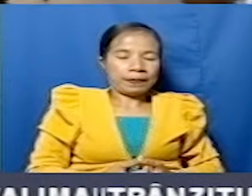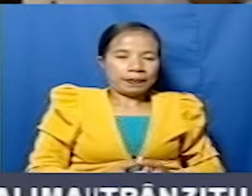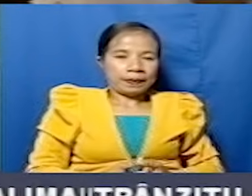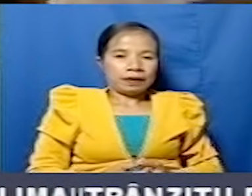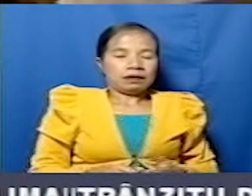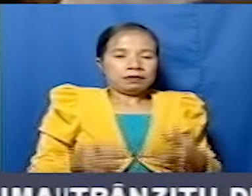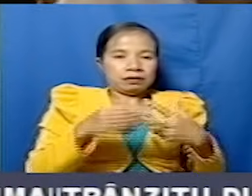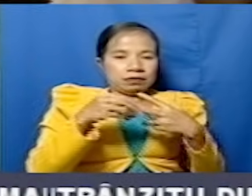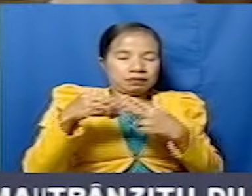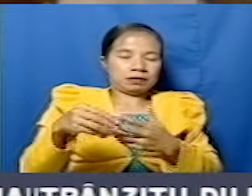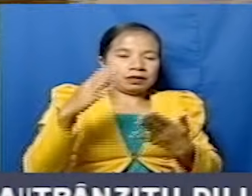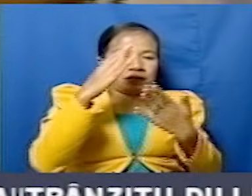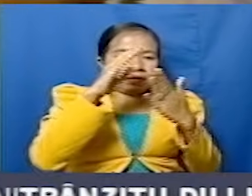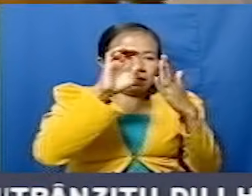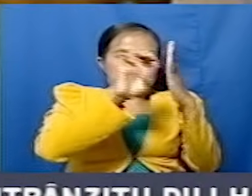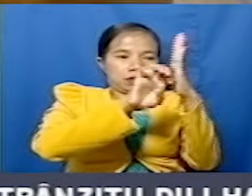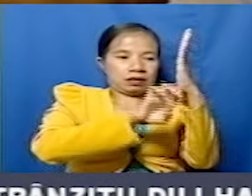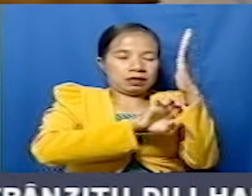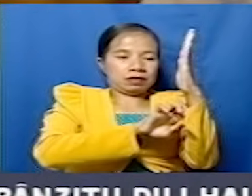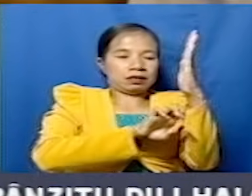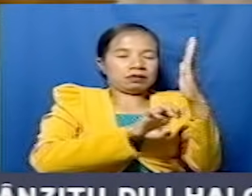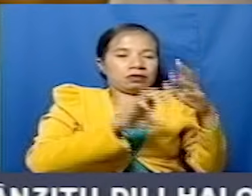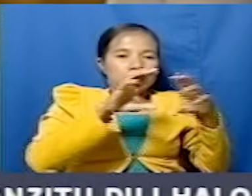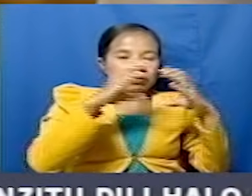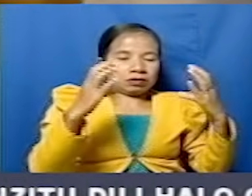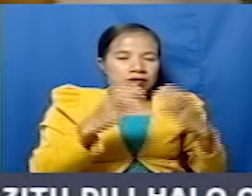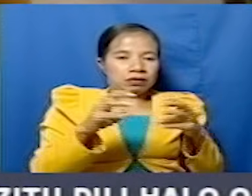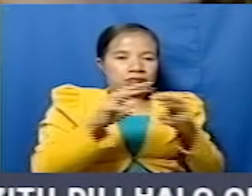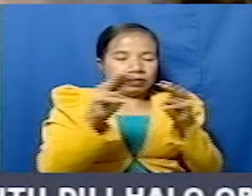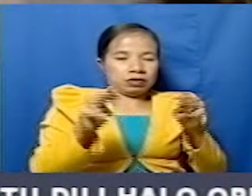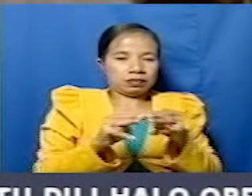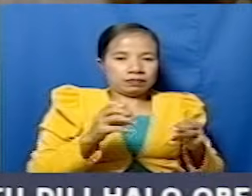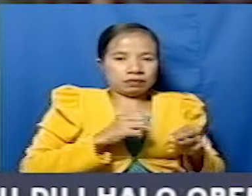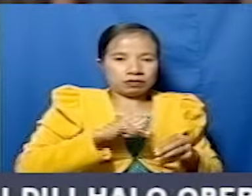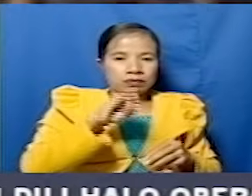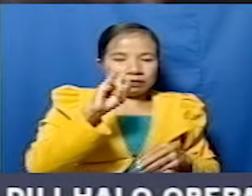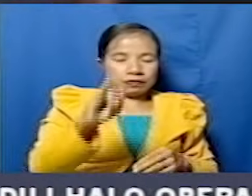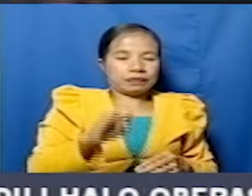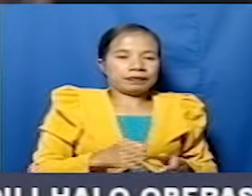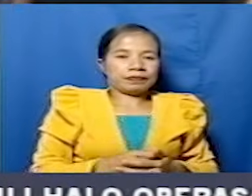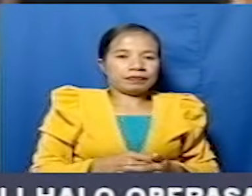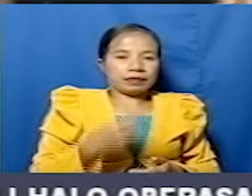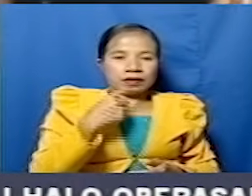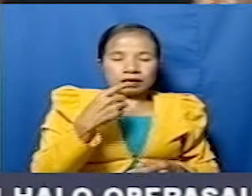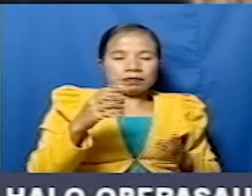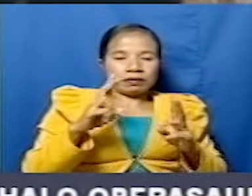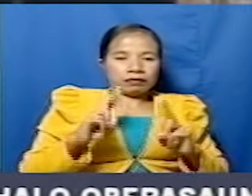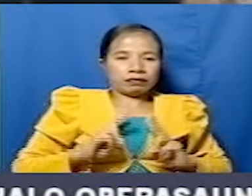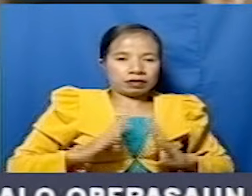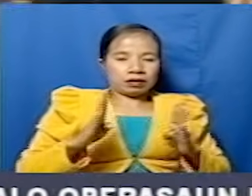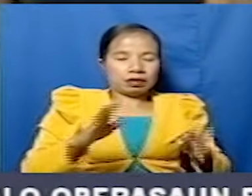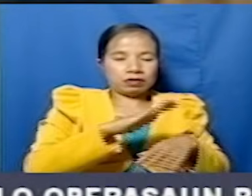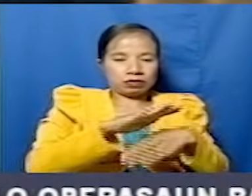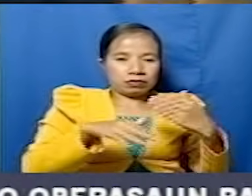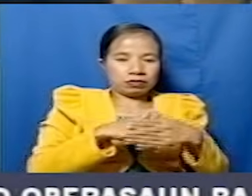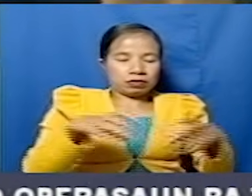liu maka, struktura konselu municipal suai nian, avisa para veterano hototu ato